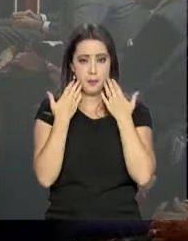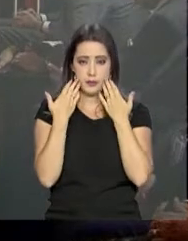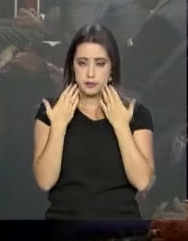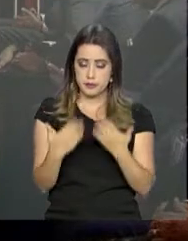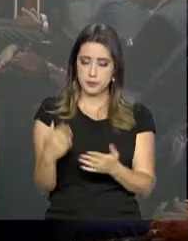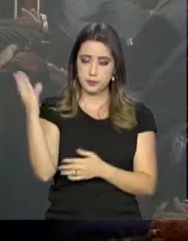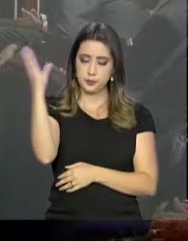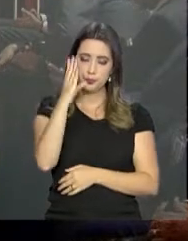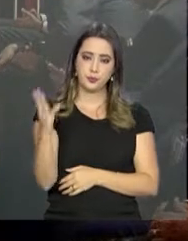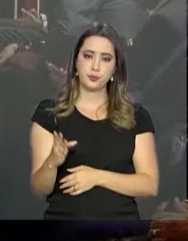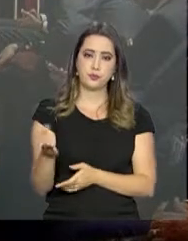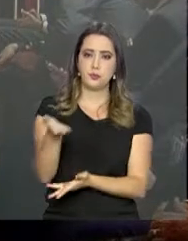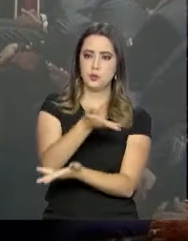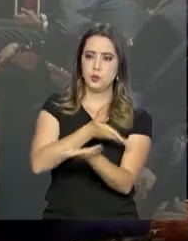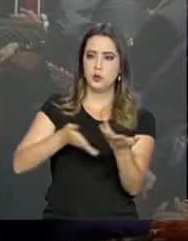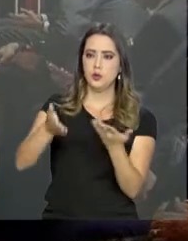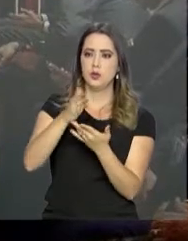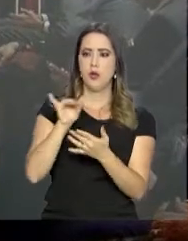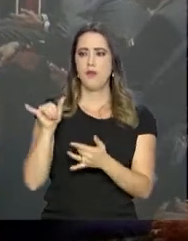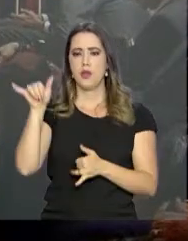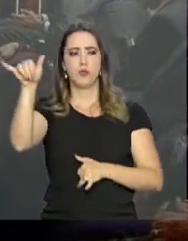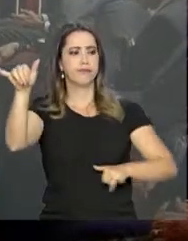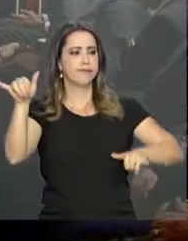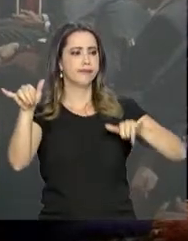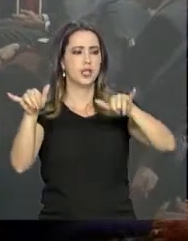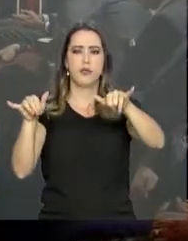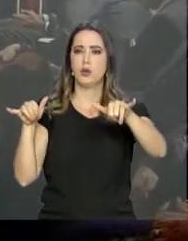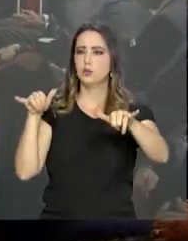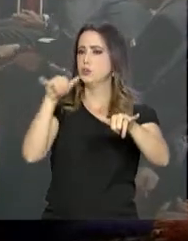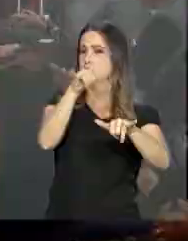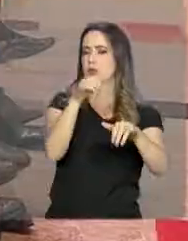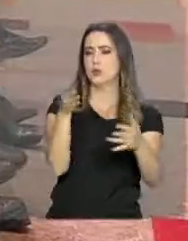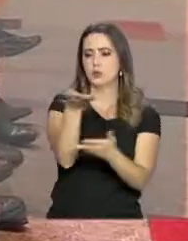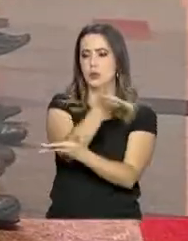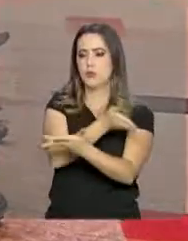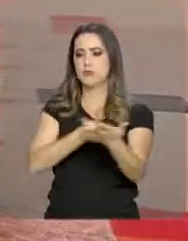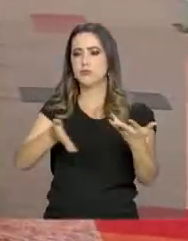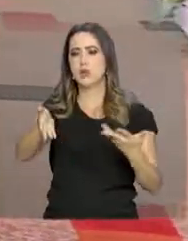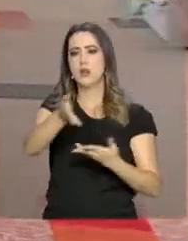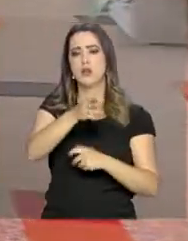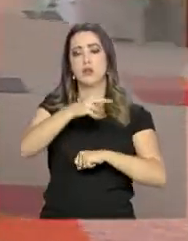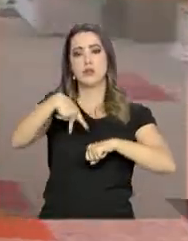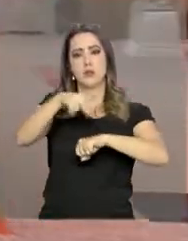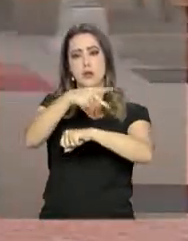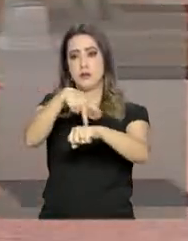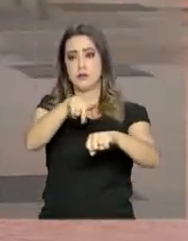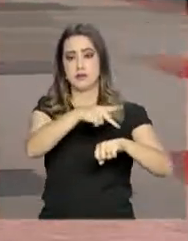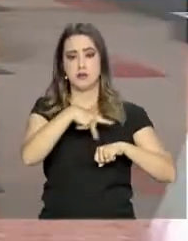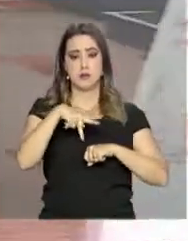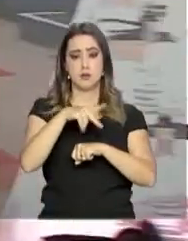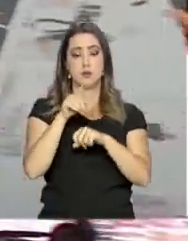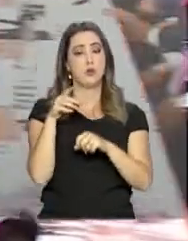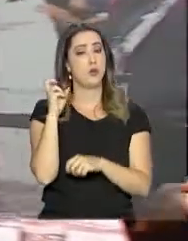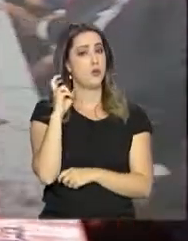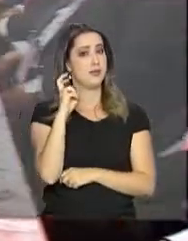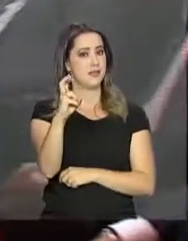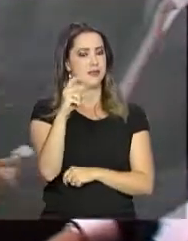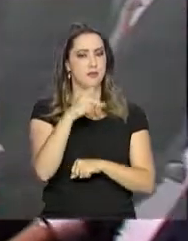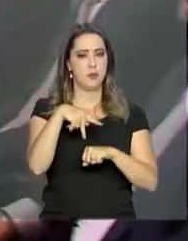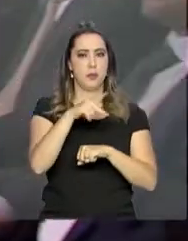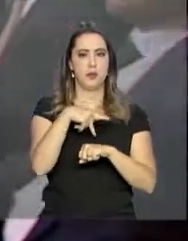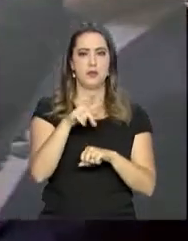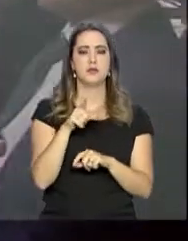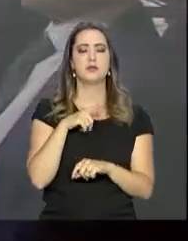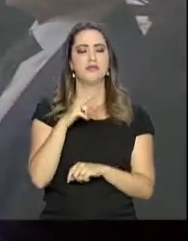a estruturação de uma malha aérea mais eficiente dentro de cada país. Com dimensões continentais, os 5 países do